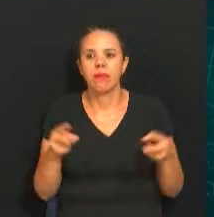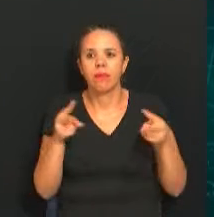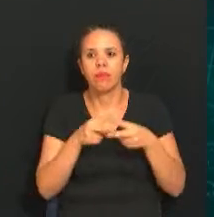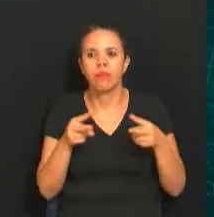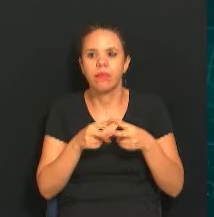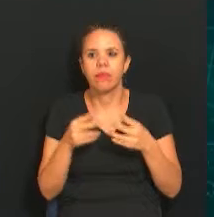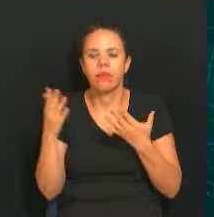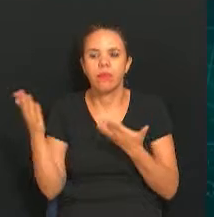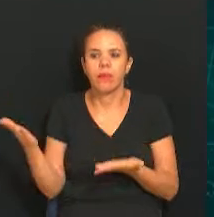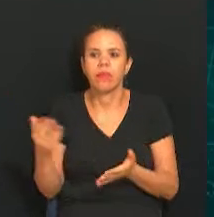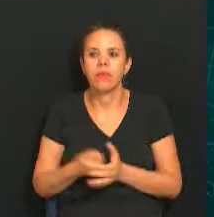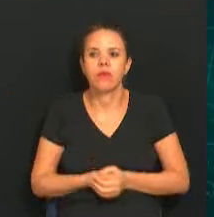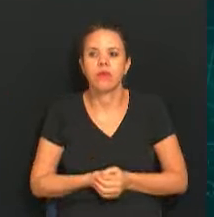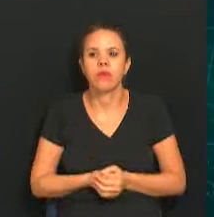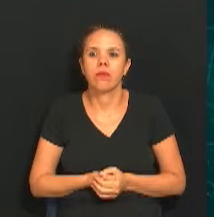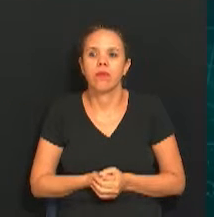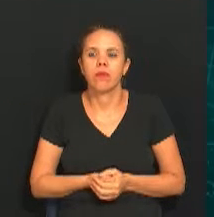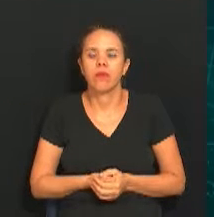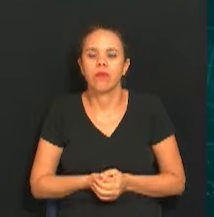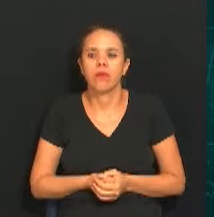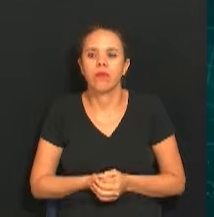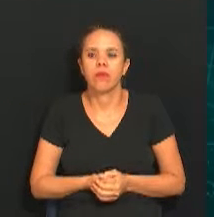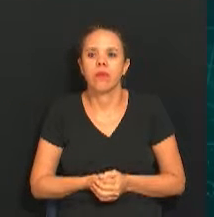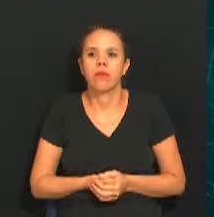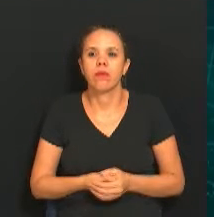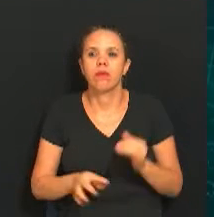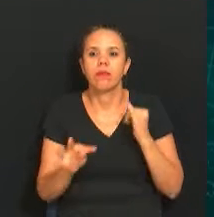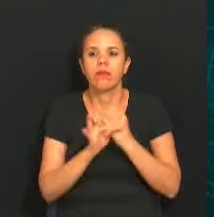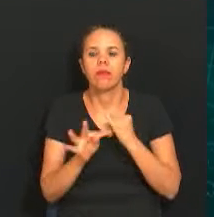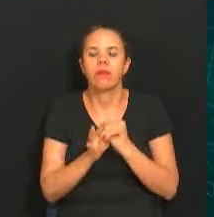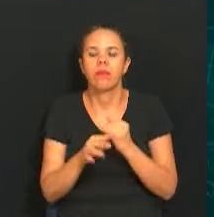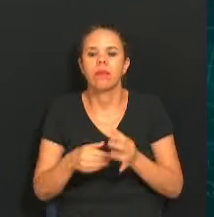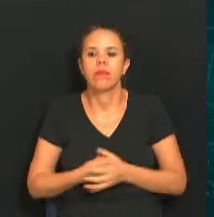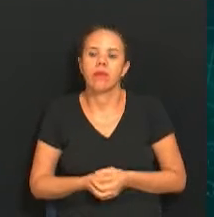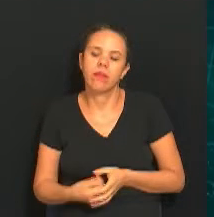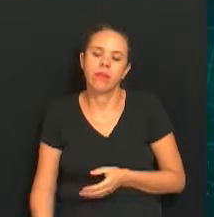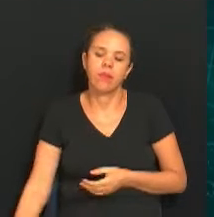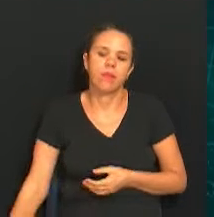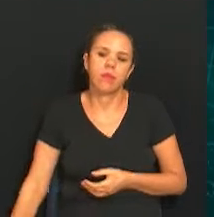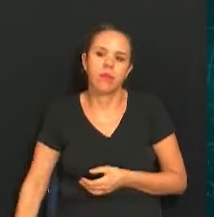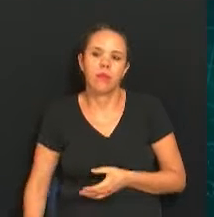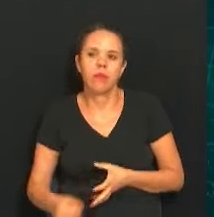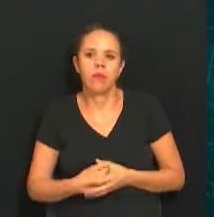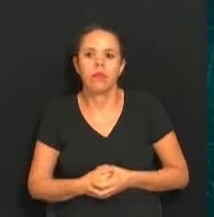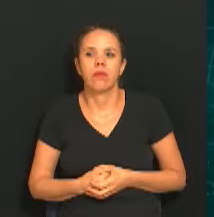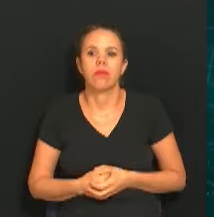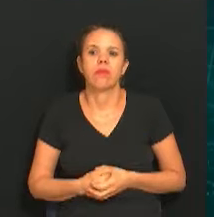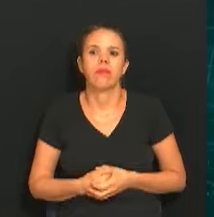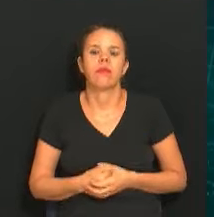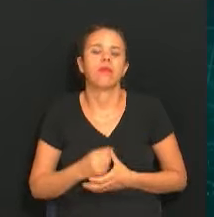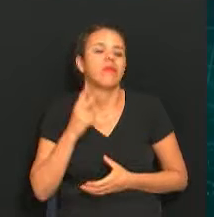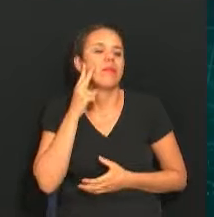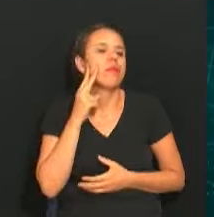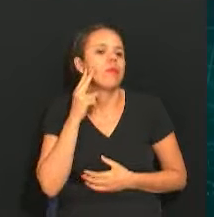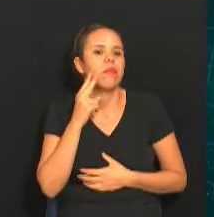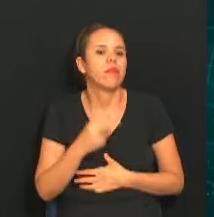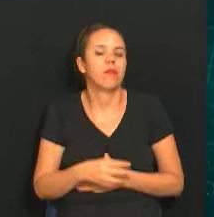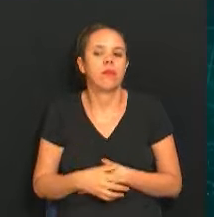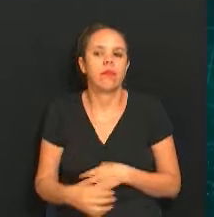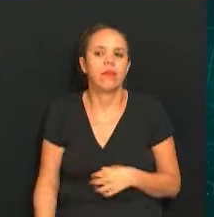Paulínia 21.855 Itatiba 20404 Vinhedo